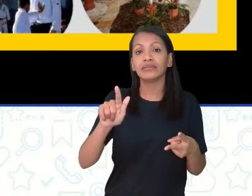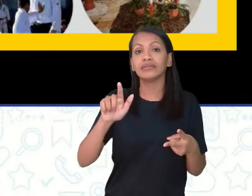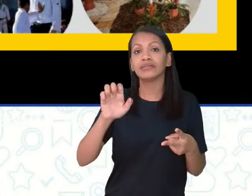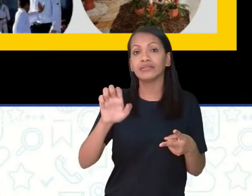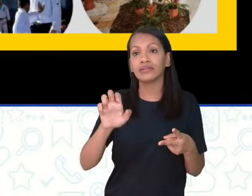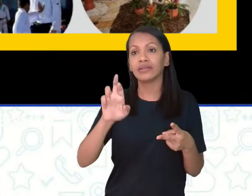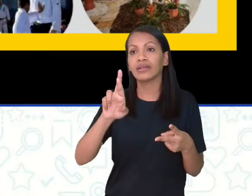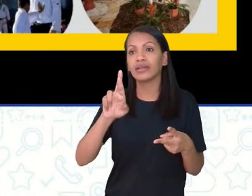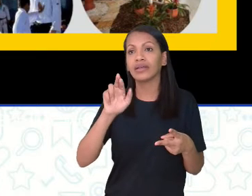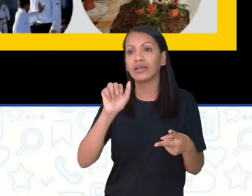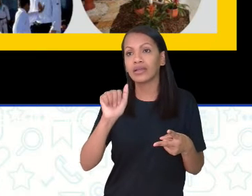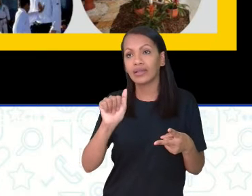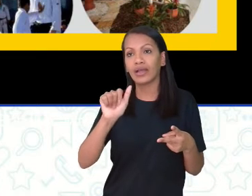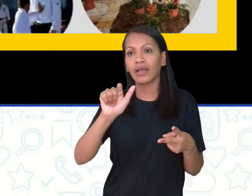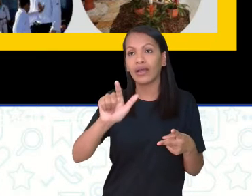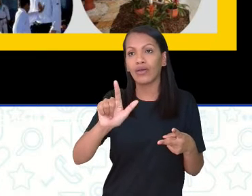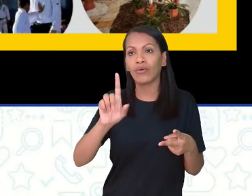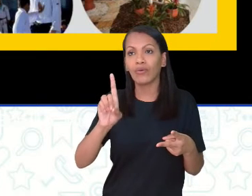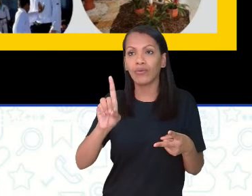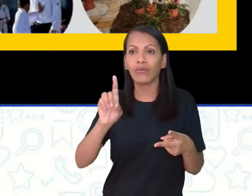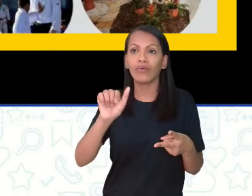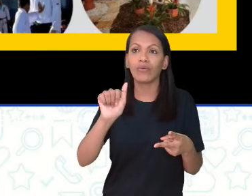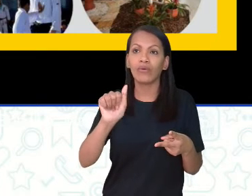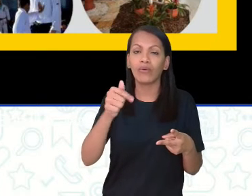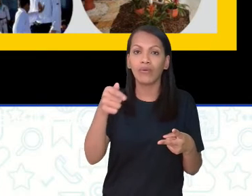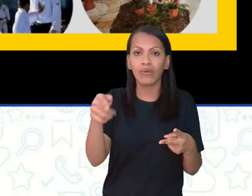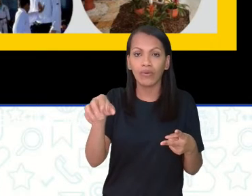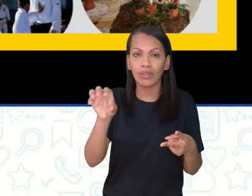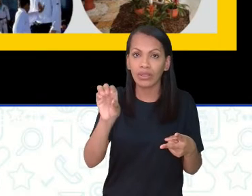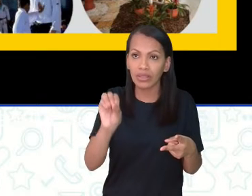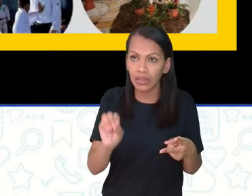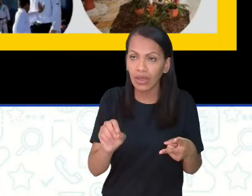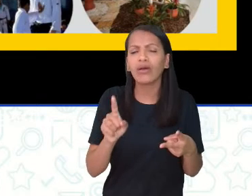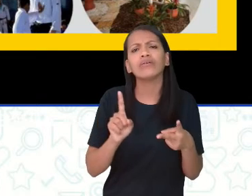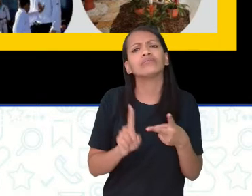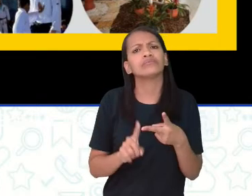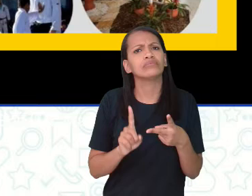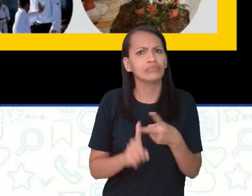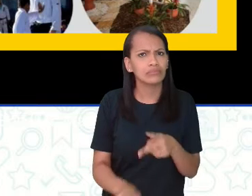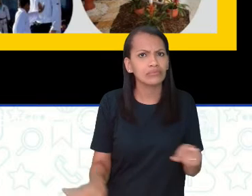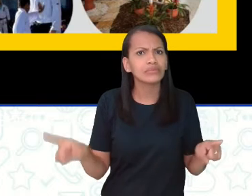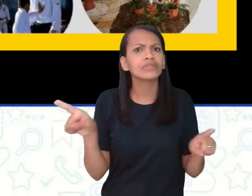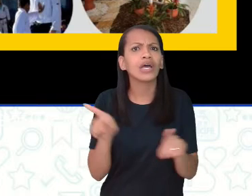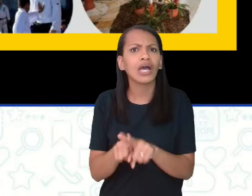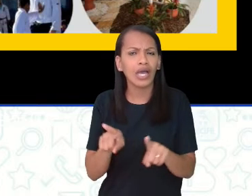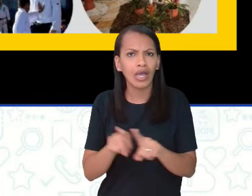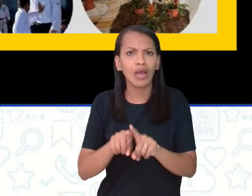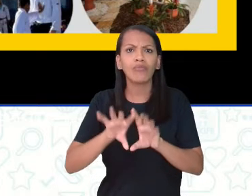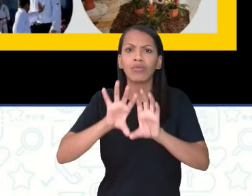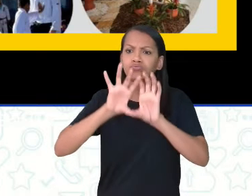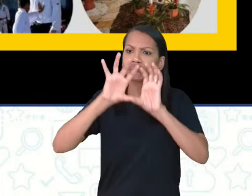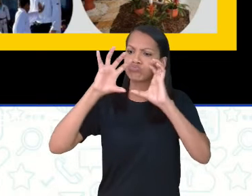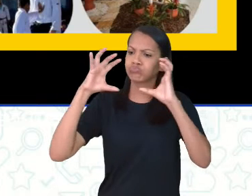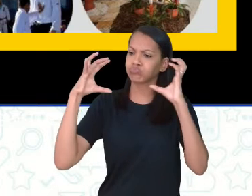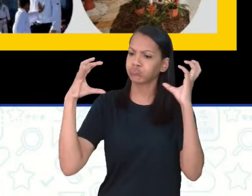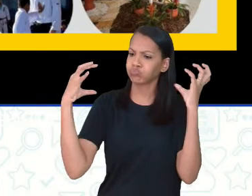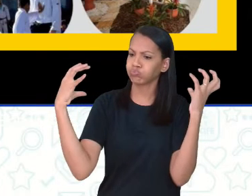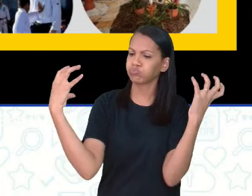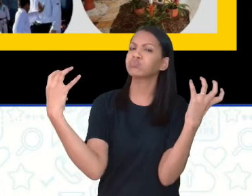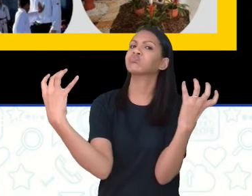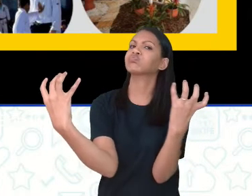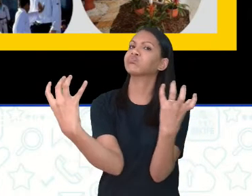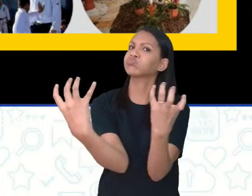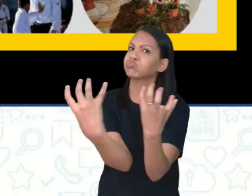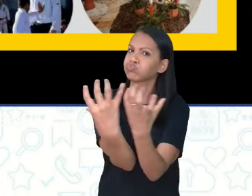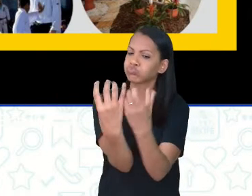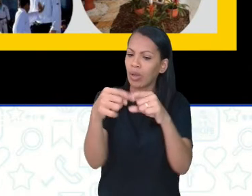era. Que foi reformado recentemente, né, e está lá, super disponível. A gente tem aquela área grandona, né, que é